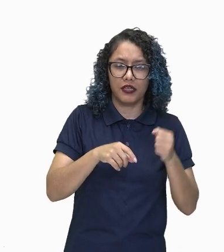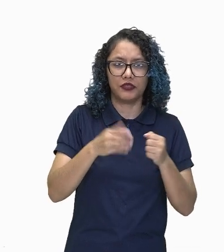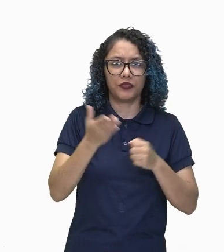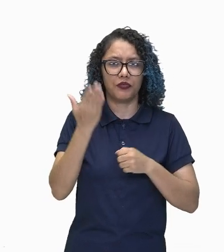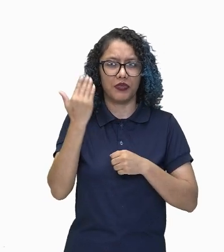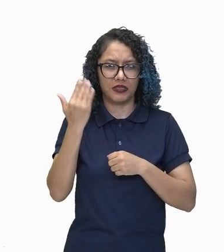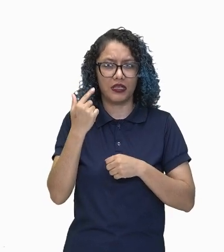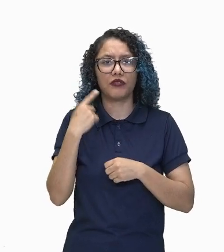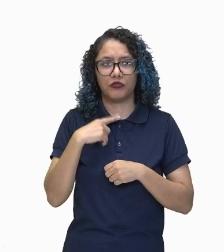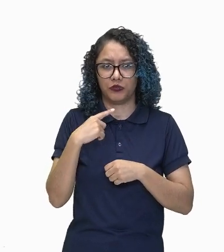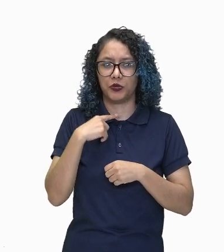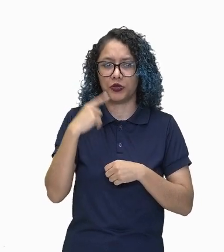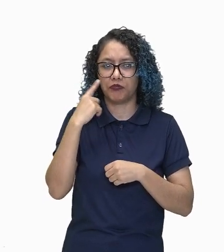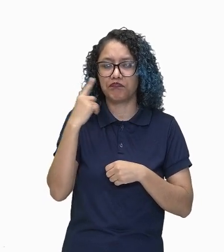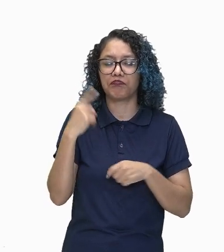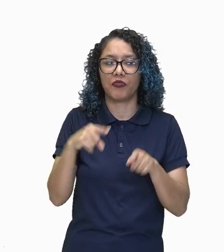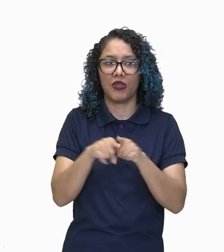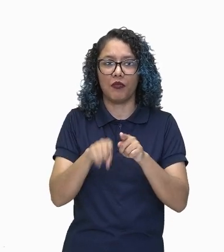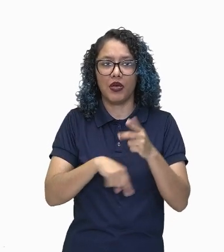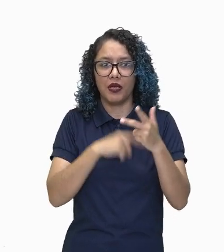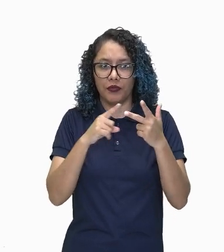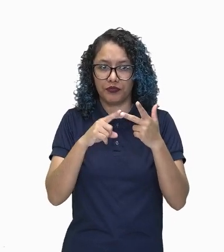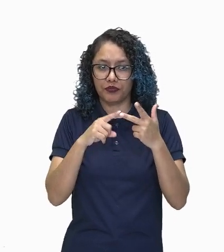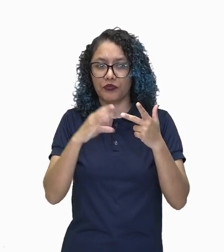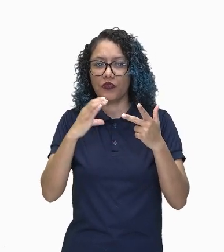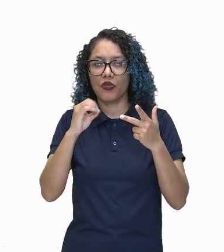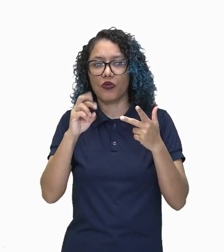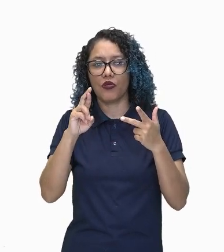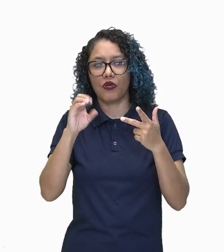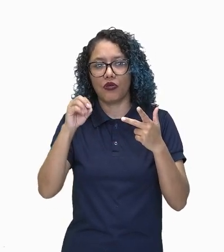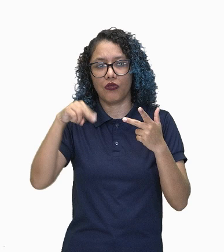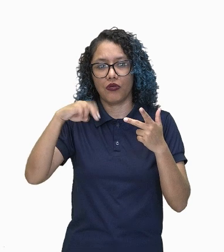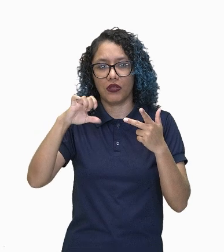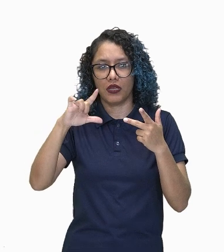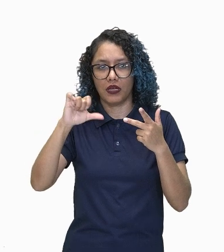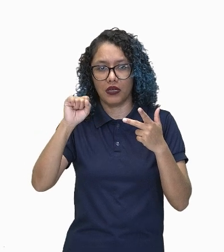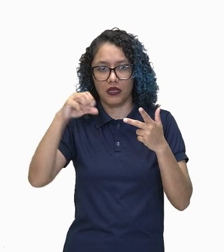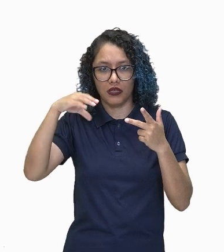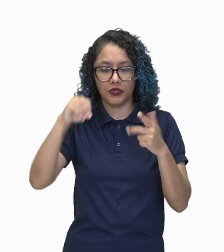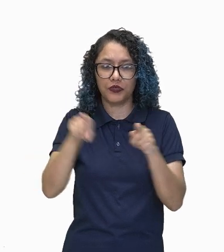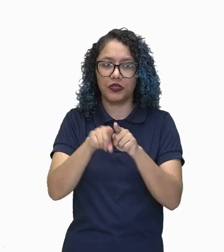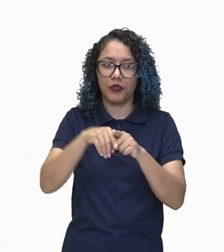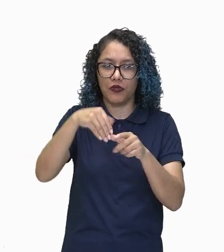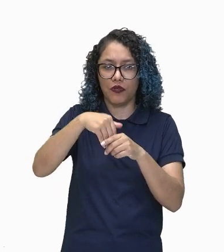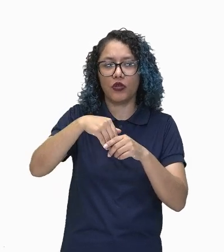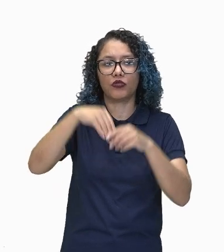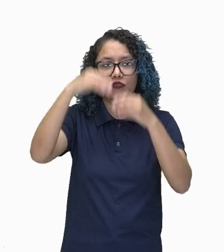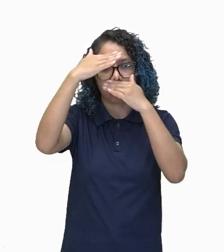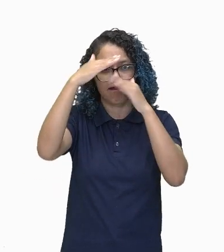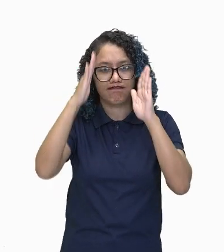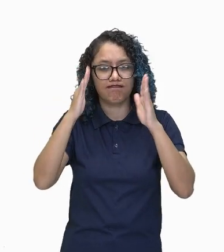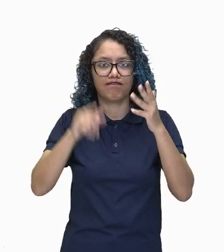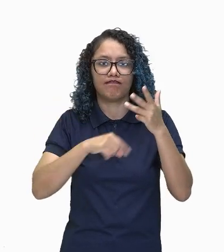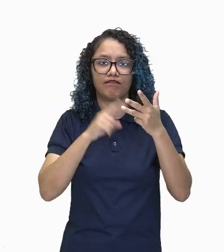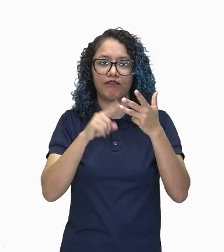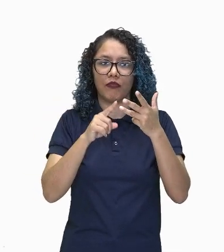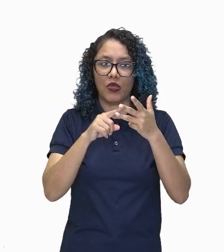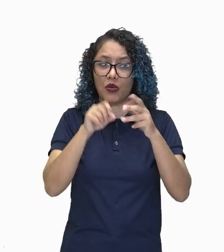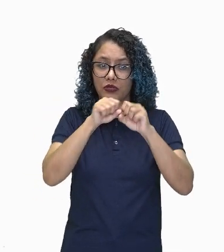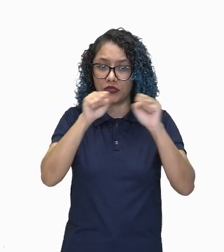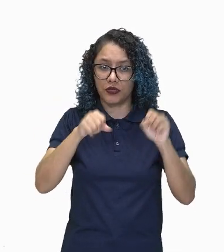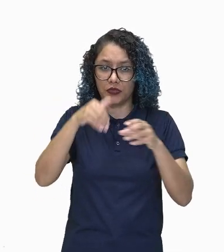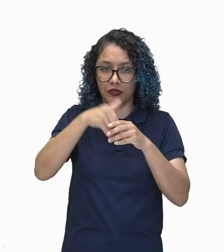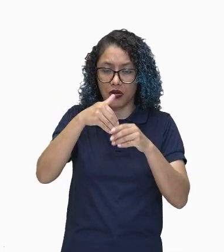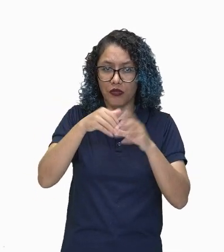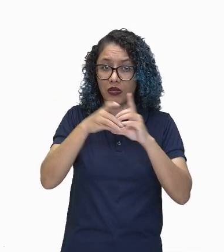com leite. O coronelismo e o voto de cabresto, e sistema eleitoral não democrático. Depois,